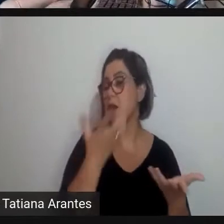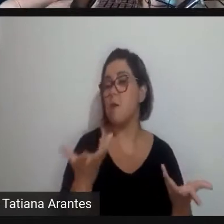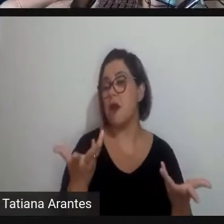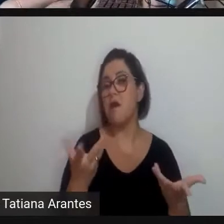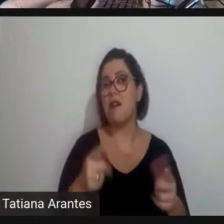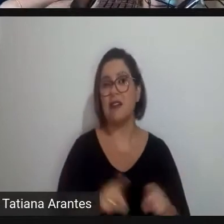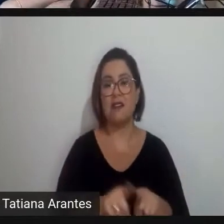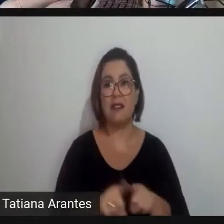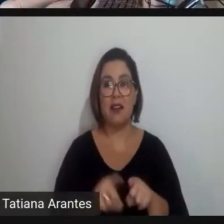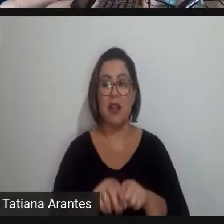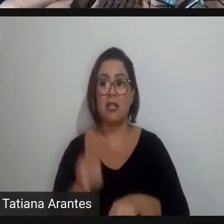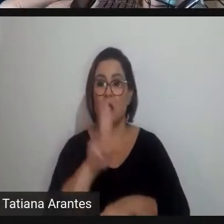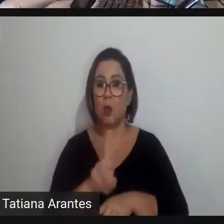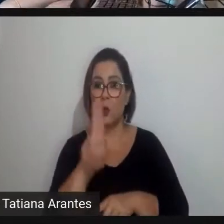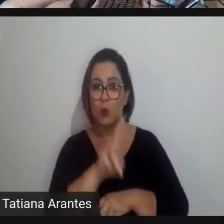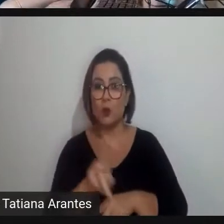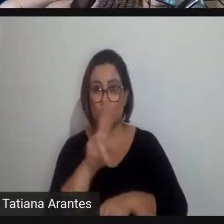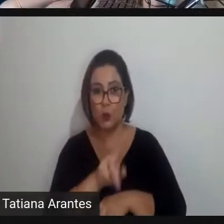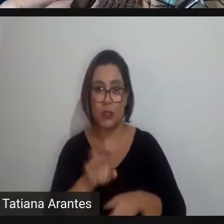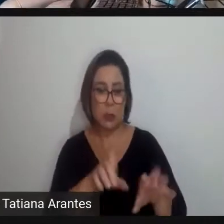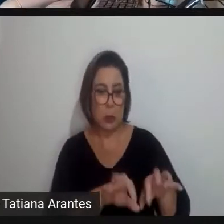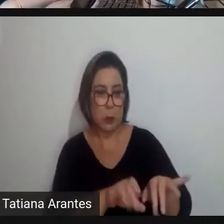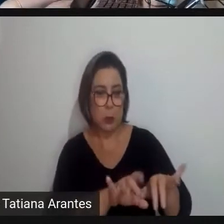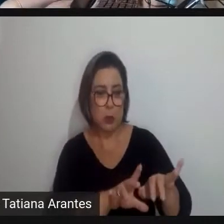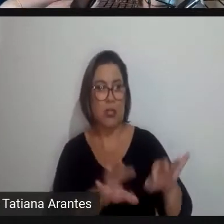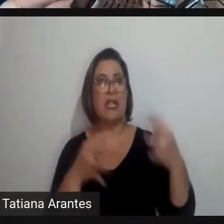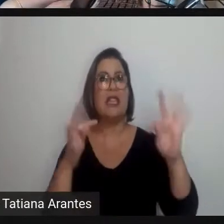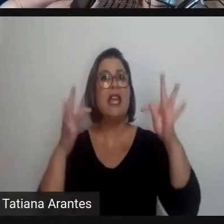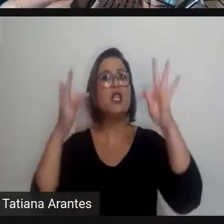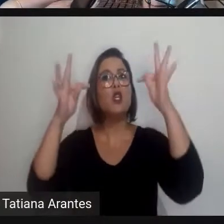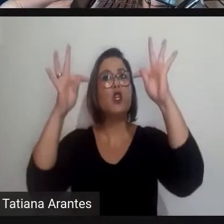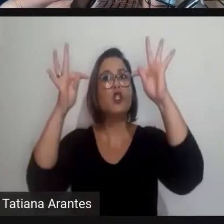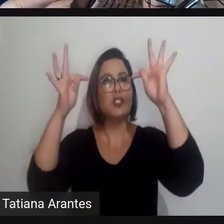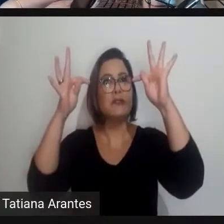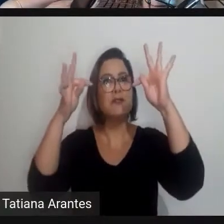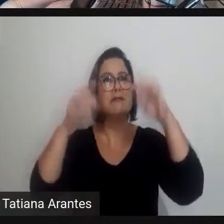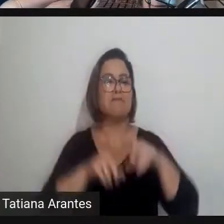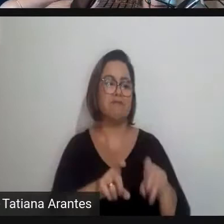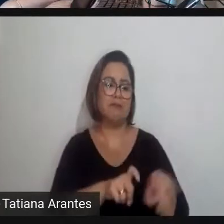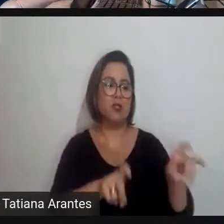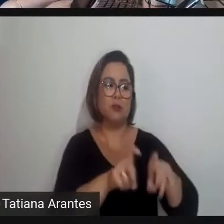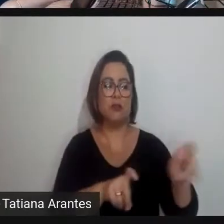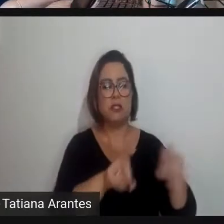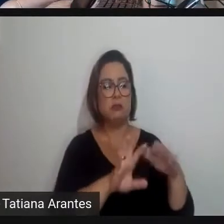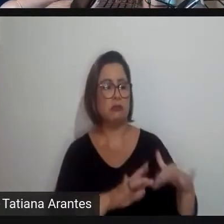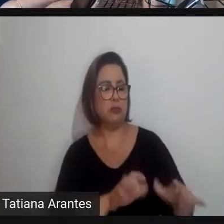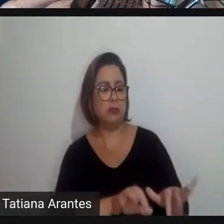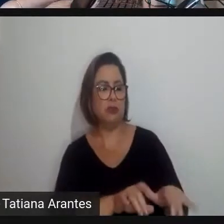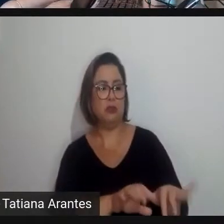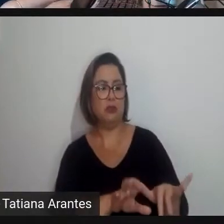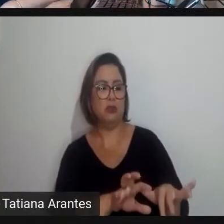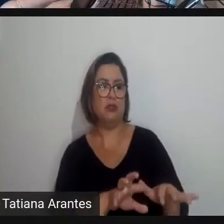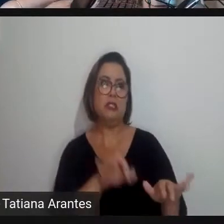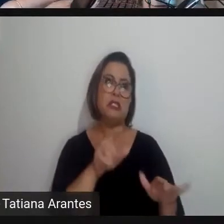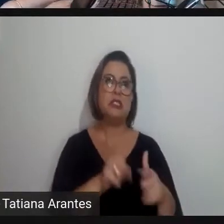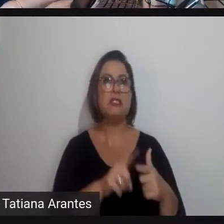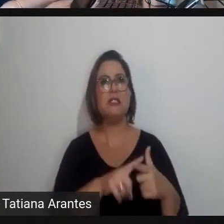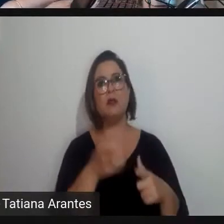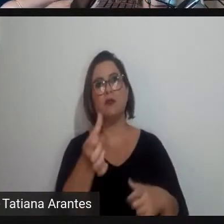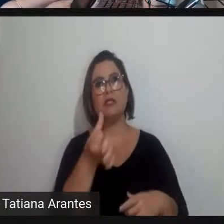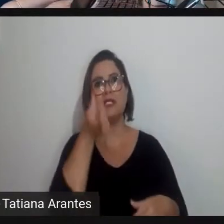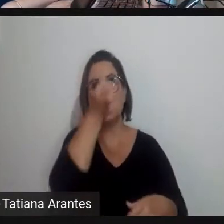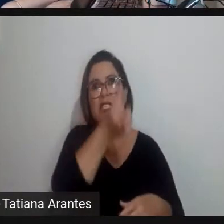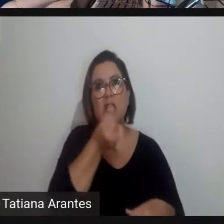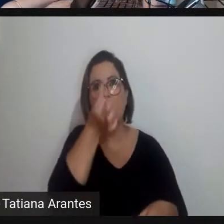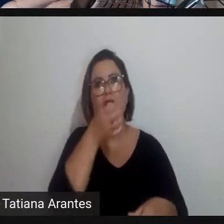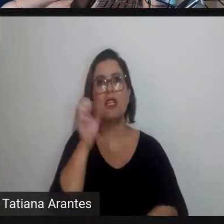Tá? Exatamente naquele horário e segue rigorosamente aquela jornada de trabalho. Já o home